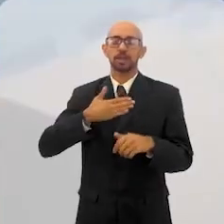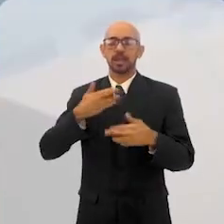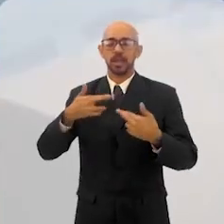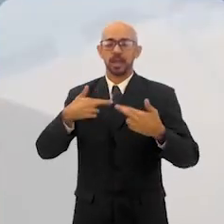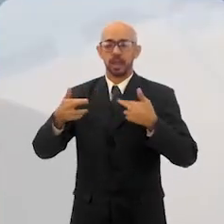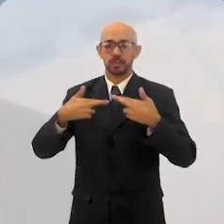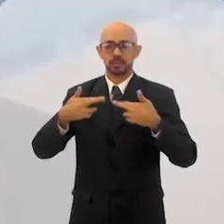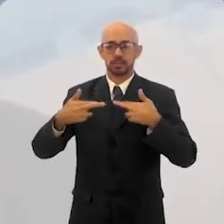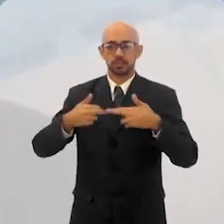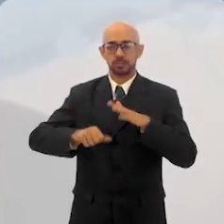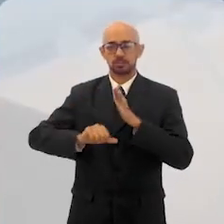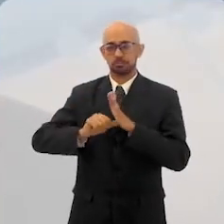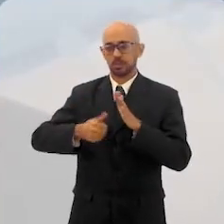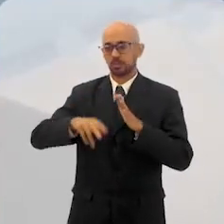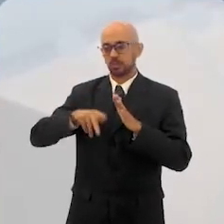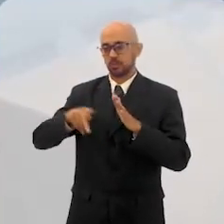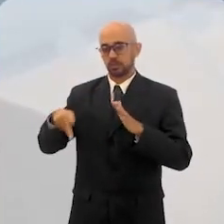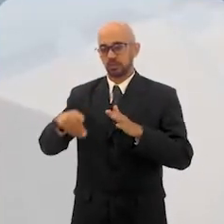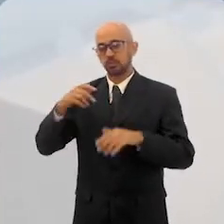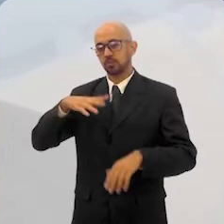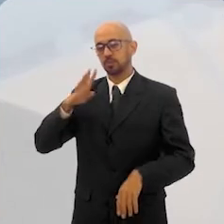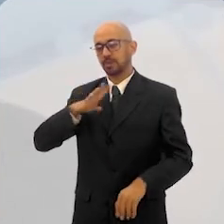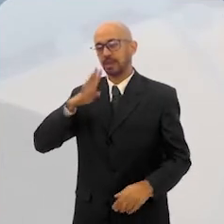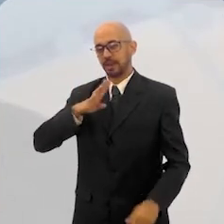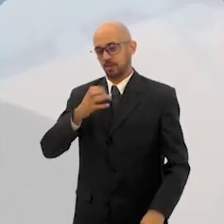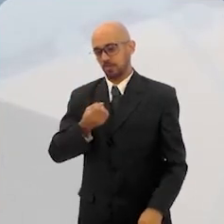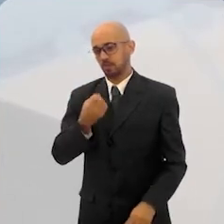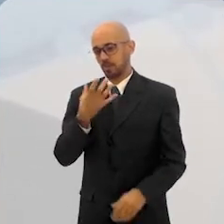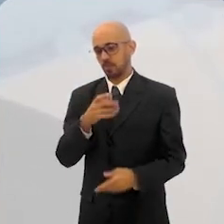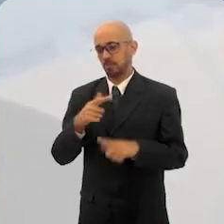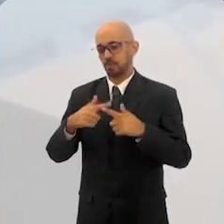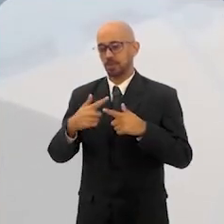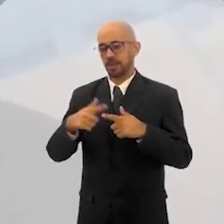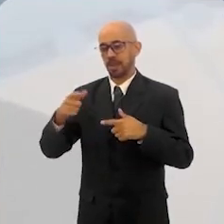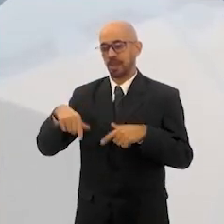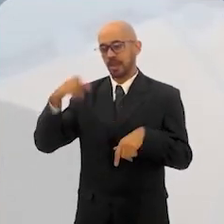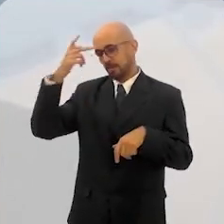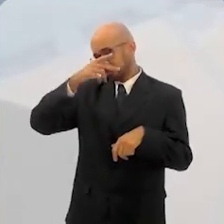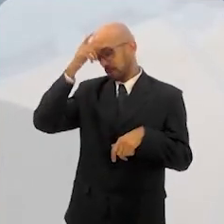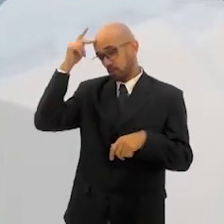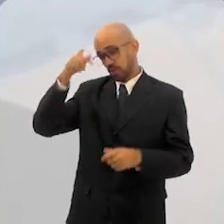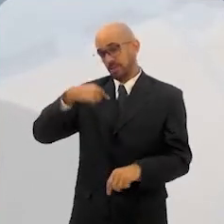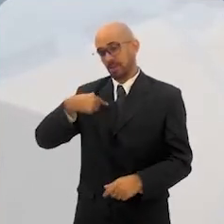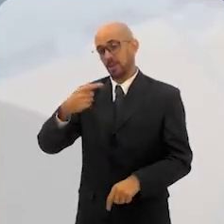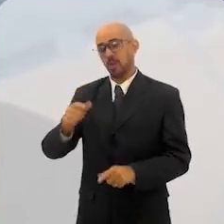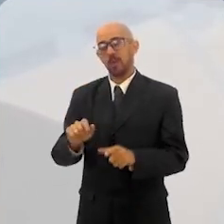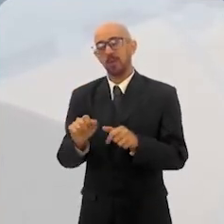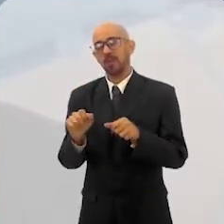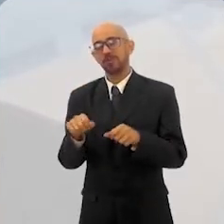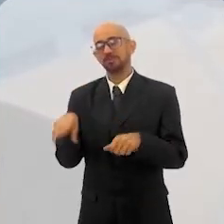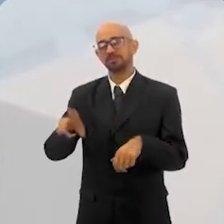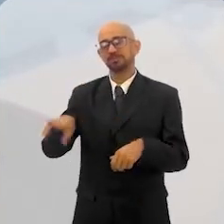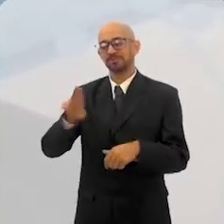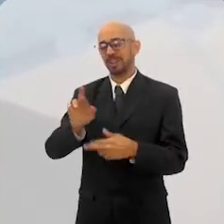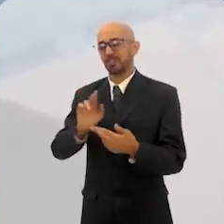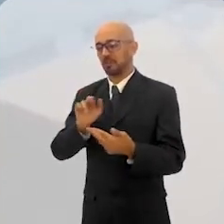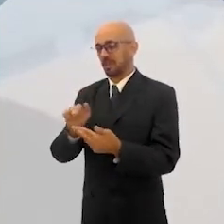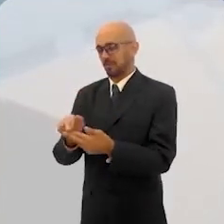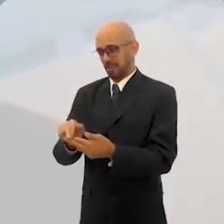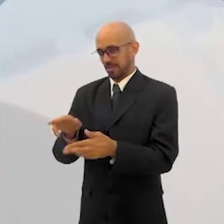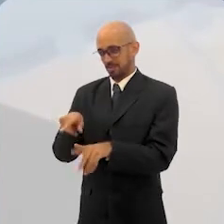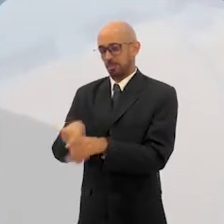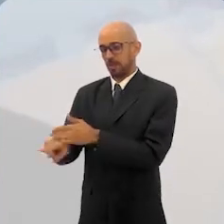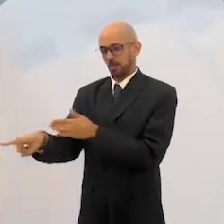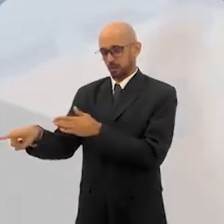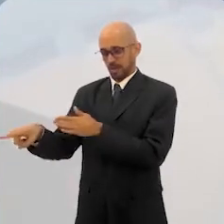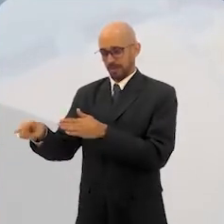minha relação com as minhas primeiras professoras foram muito legais, assim, porque era a pessoa que eu meio que usava como referência para